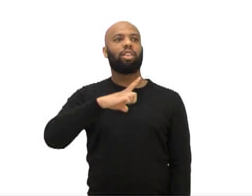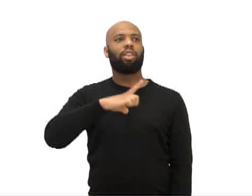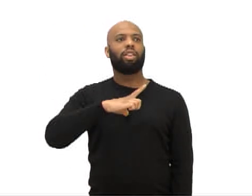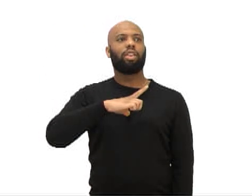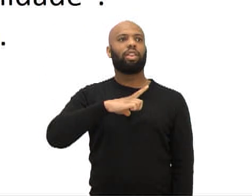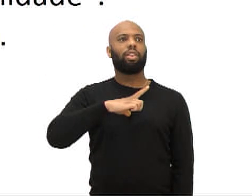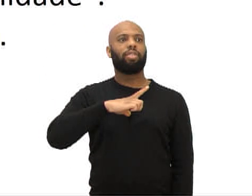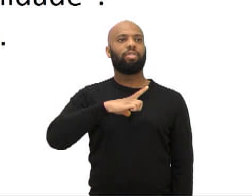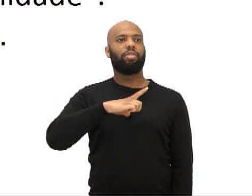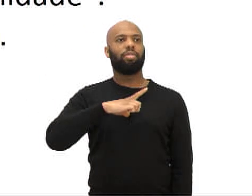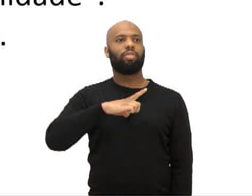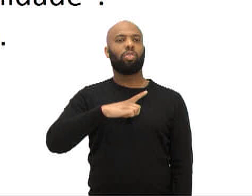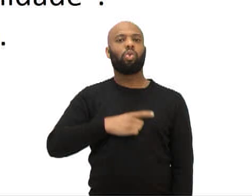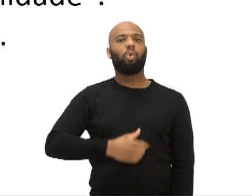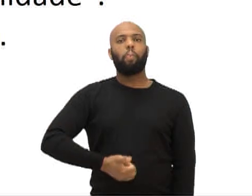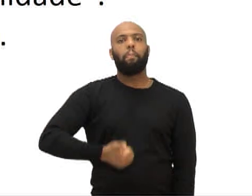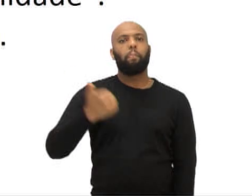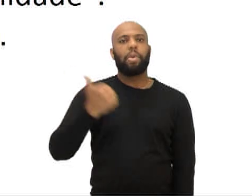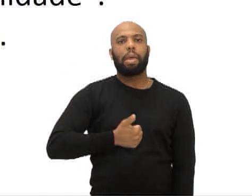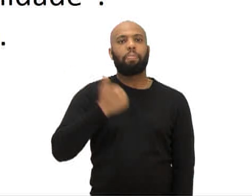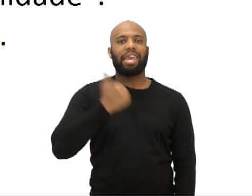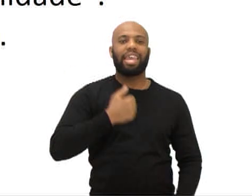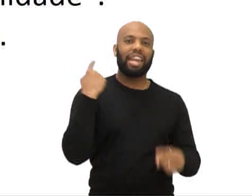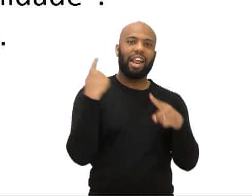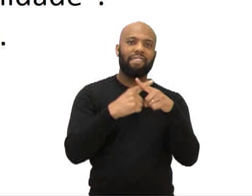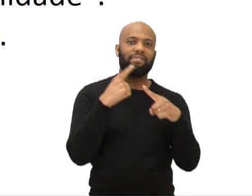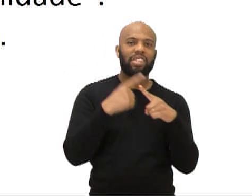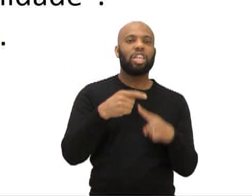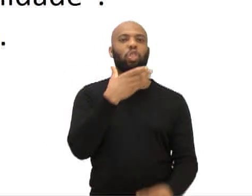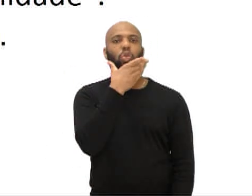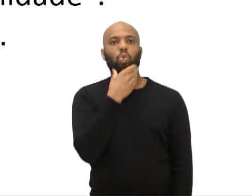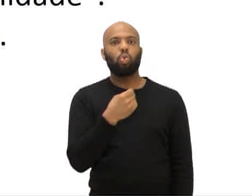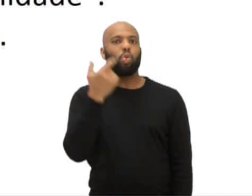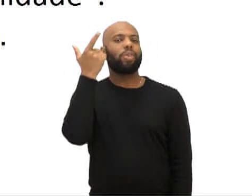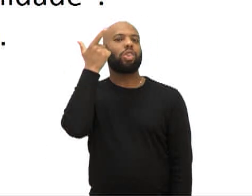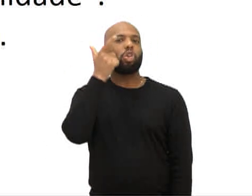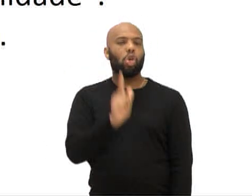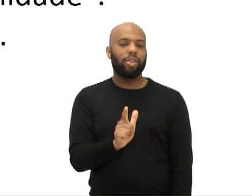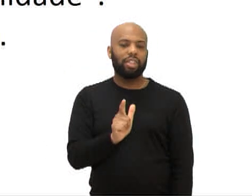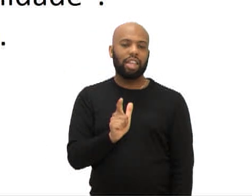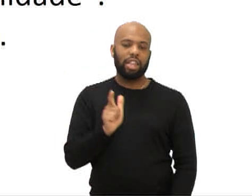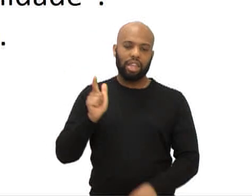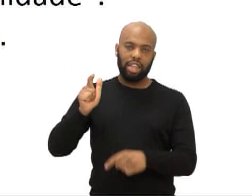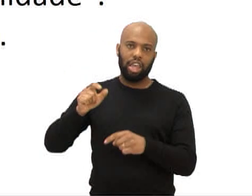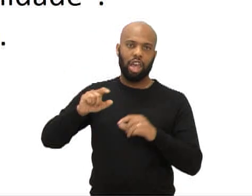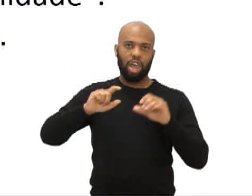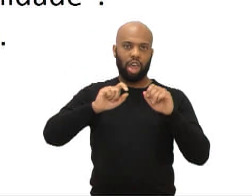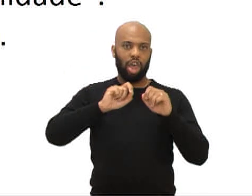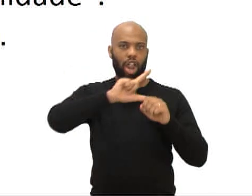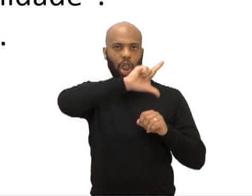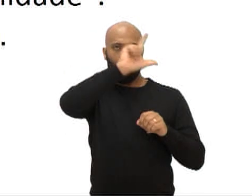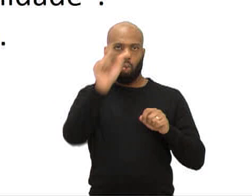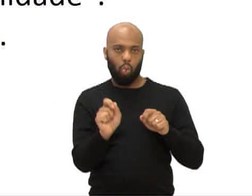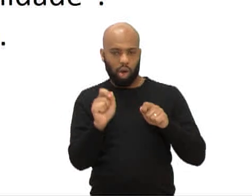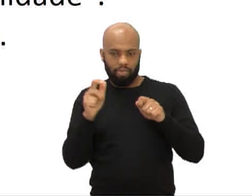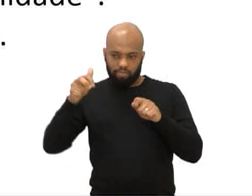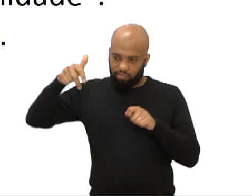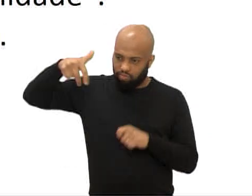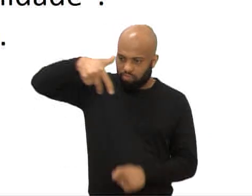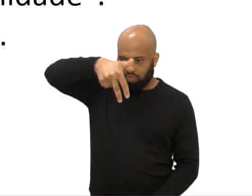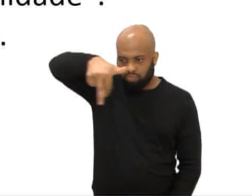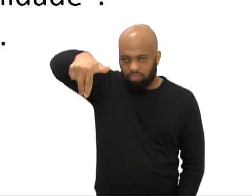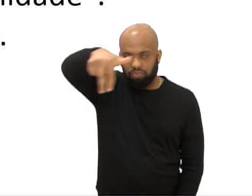nós vamos ter o homem pisando na Lua, né? O Neil Armstrong é o primeiro